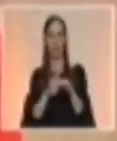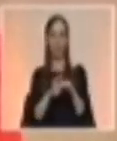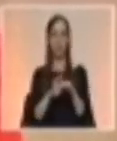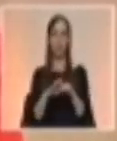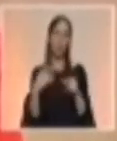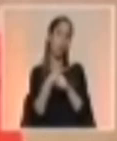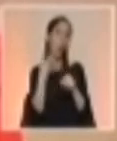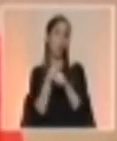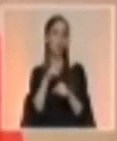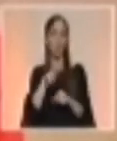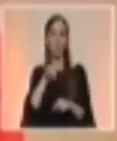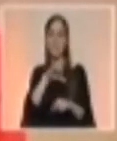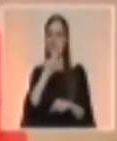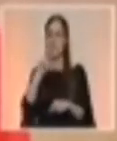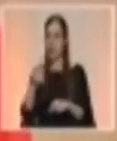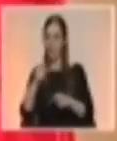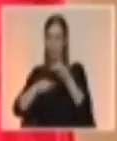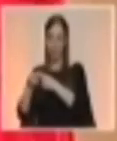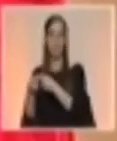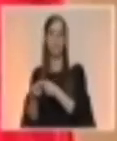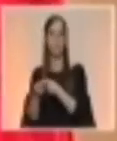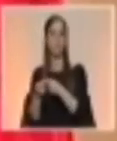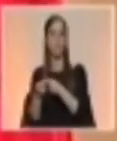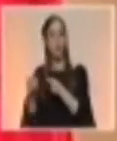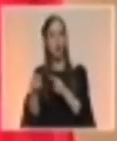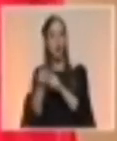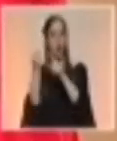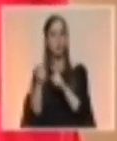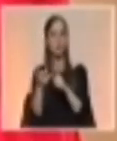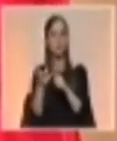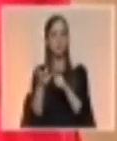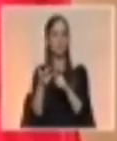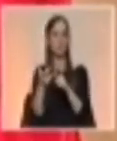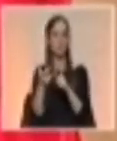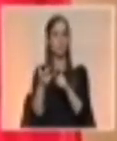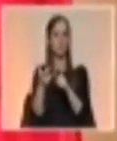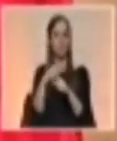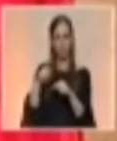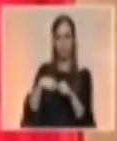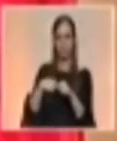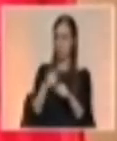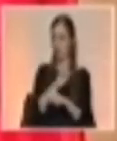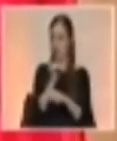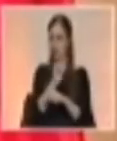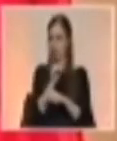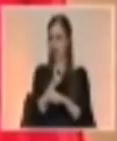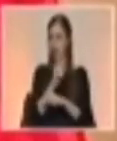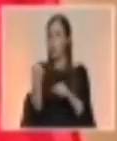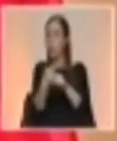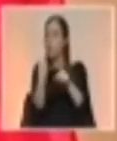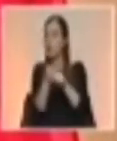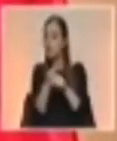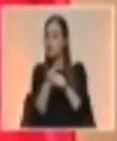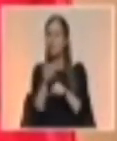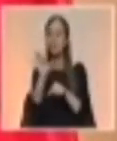produtos da Nicer. Uhum. Eles vão ser desafiados a criar o seu somos modelo. Nós. Não, não, mas o produto é